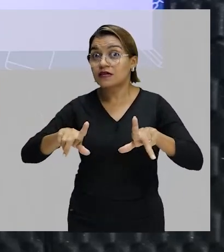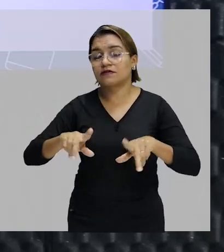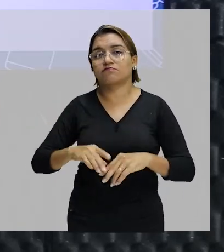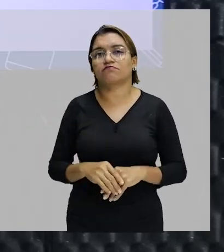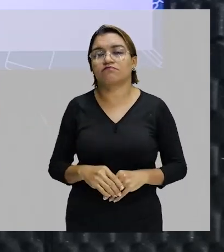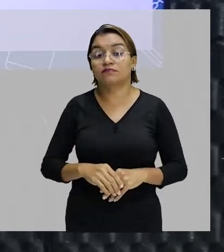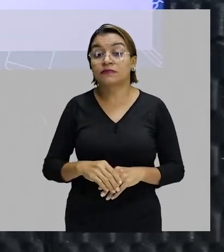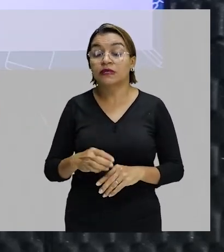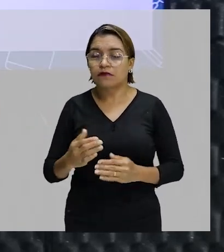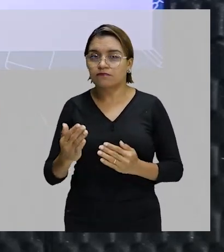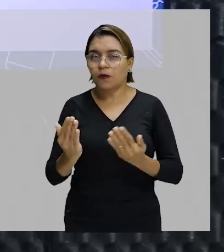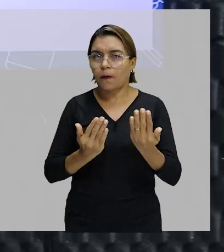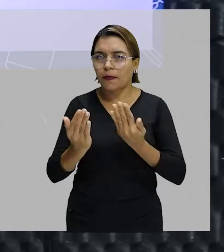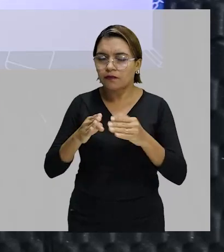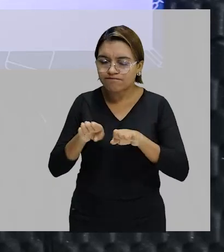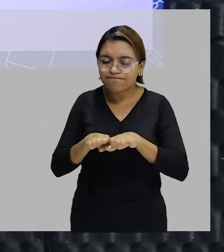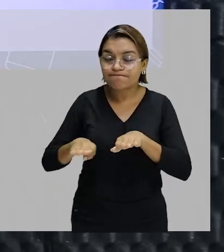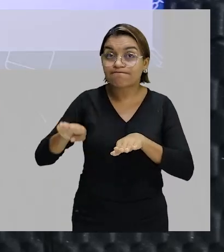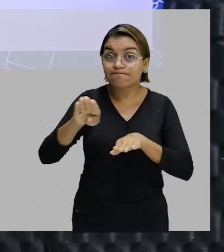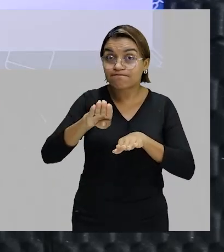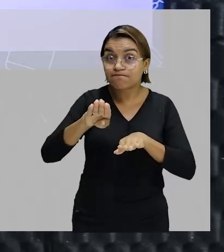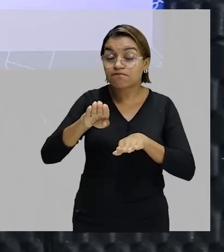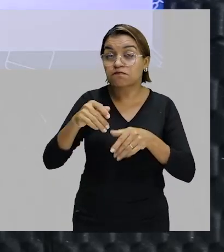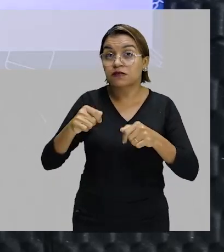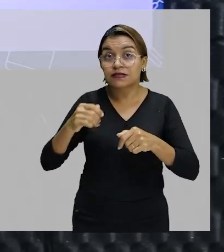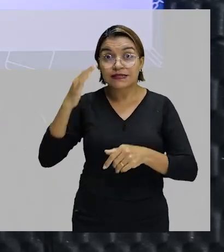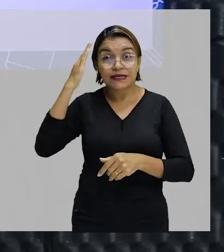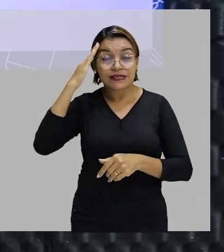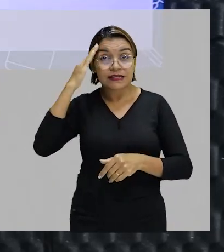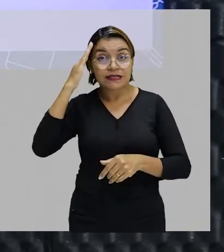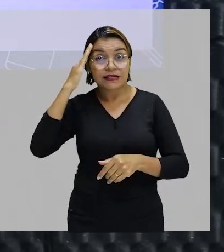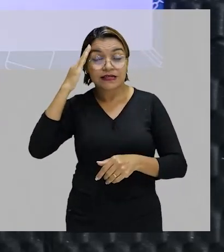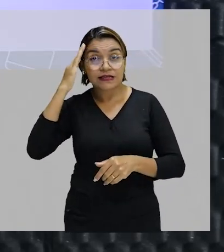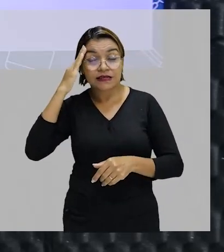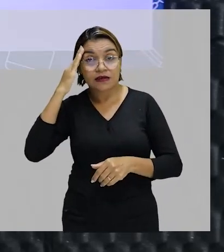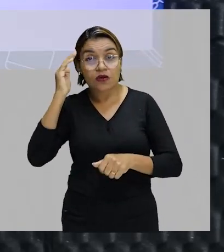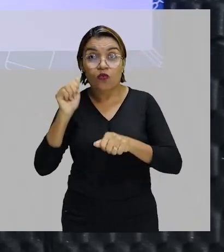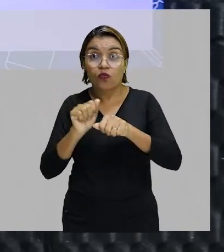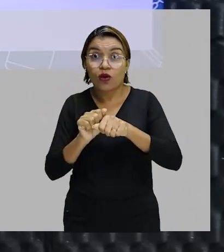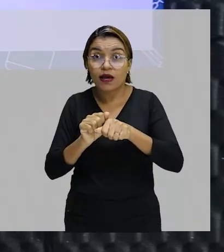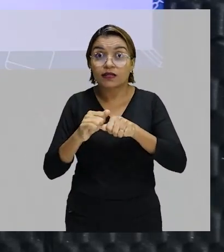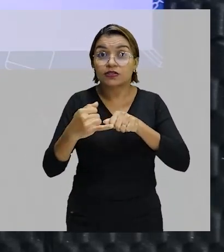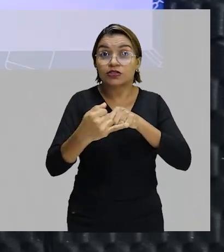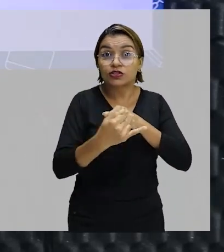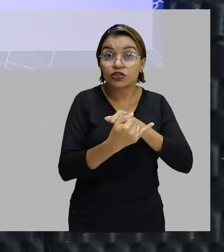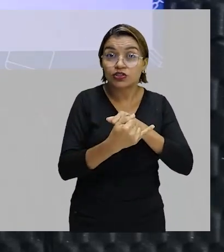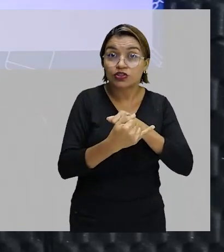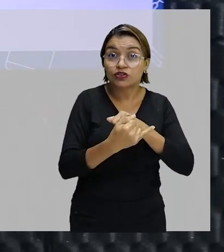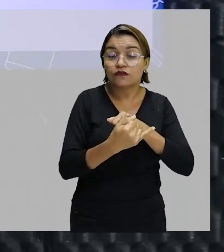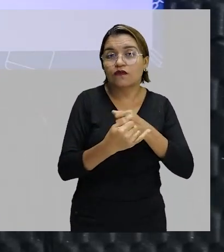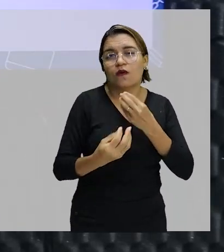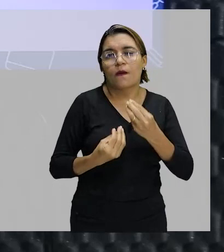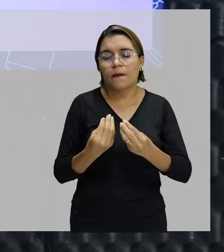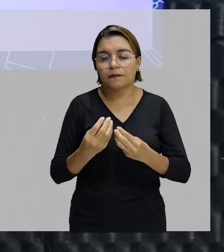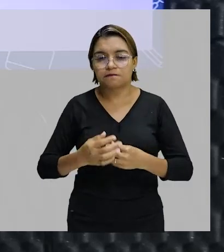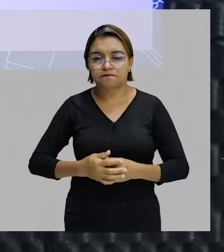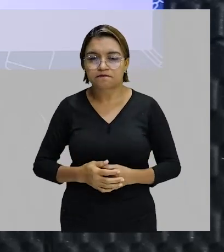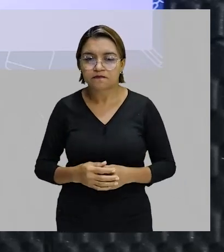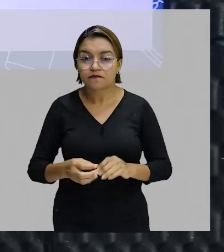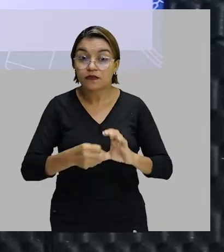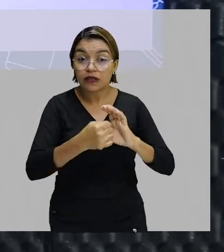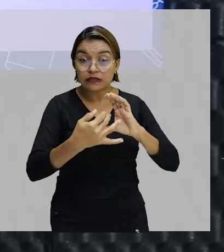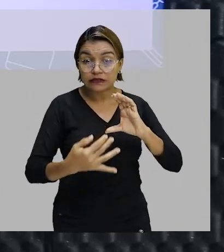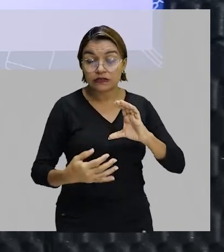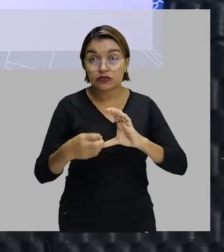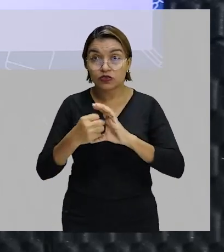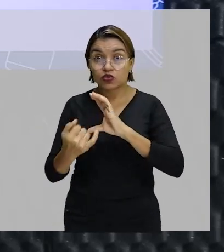para fazer o comparativo de superioridade, você vai ter que considerar o tamanho do seu adjetivo. E aí nós temos duas classificações: adjetivos